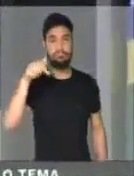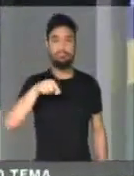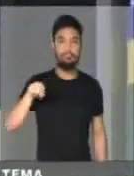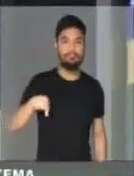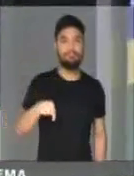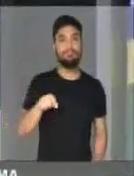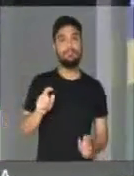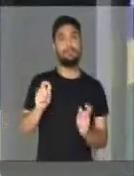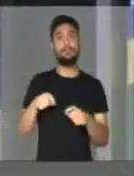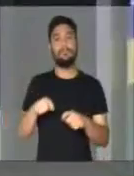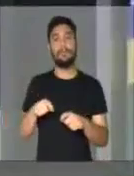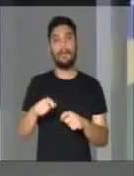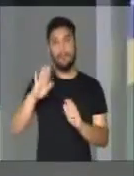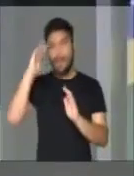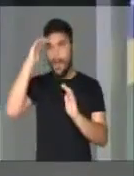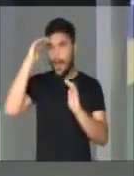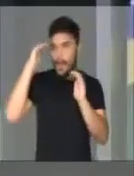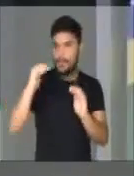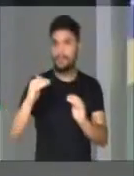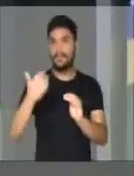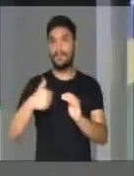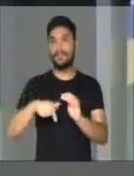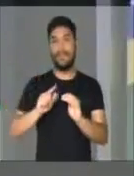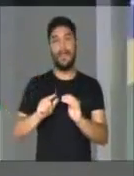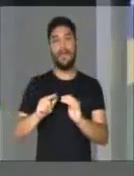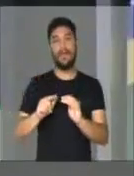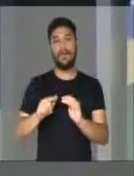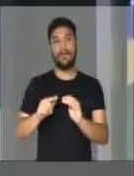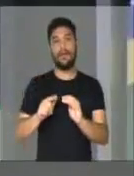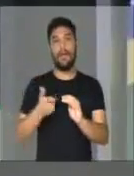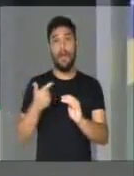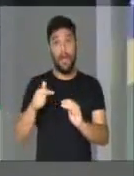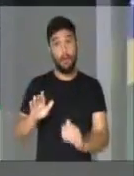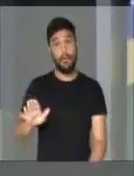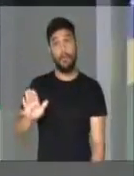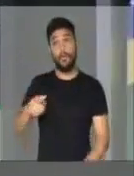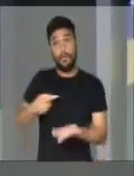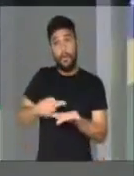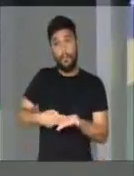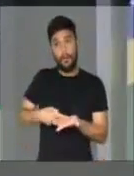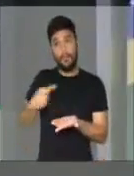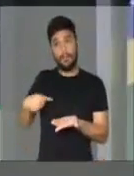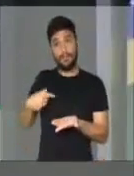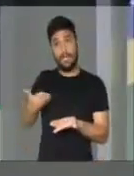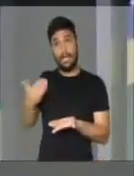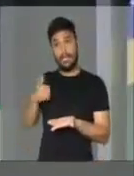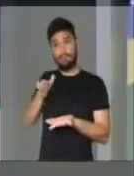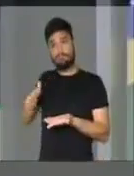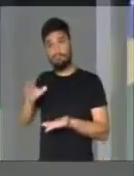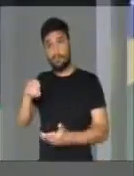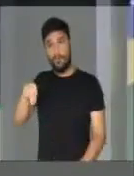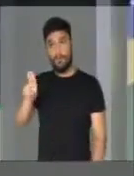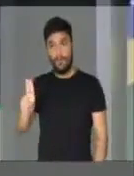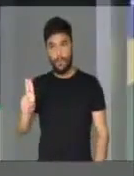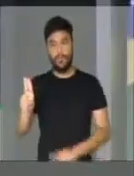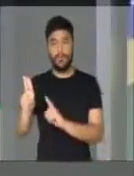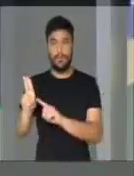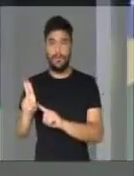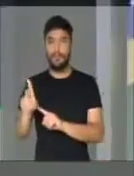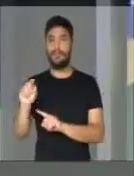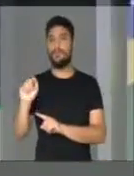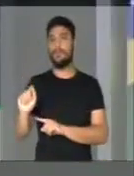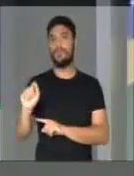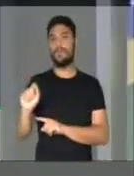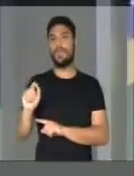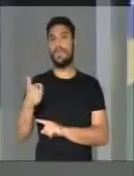medidas necessárias para dar cumprimento às obrigações assumidas pelo país na ordem internacional, dentre as